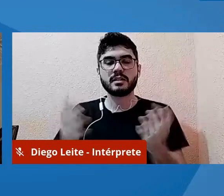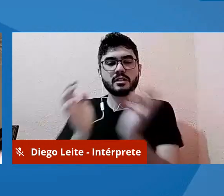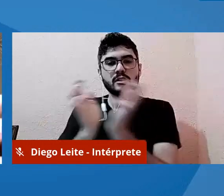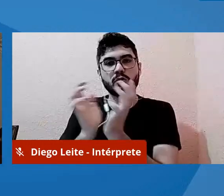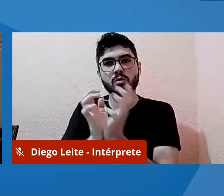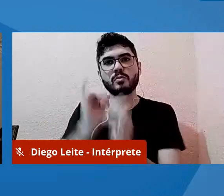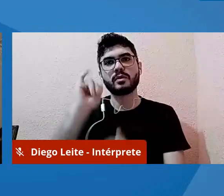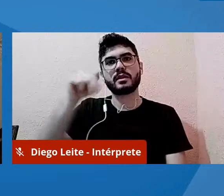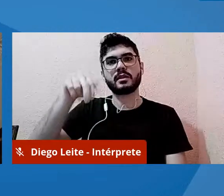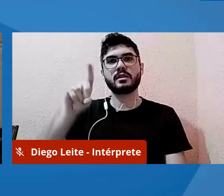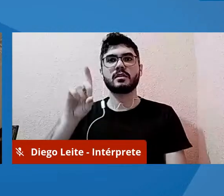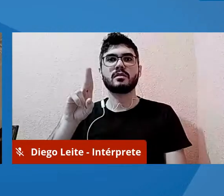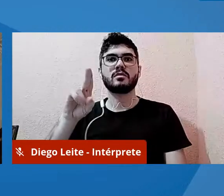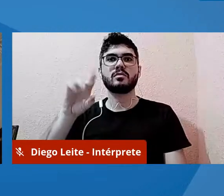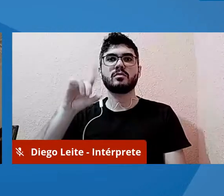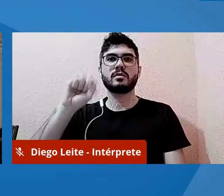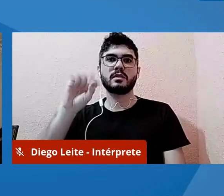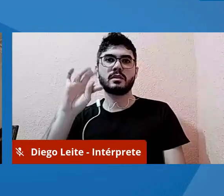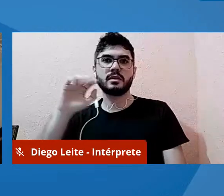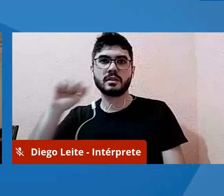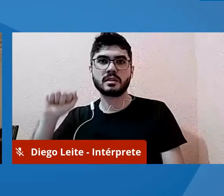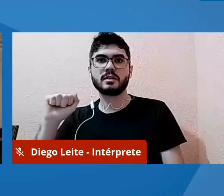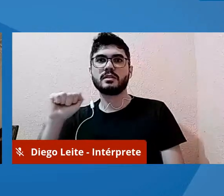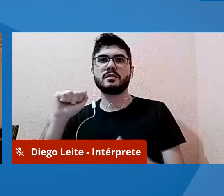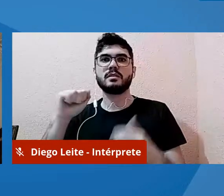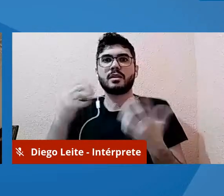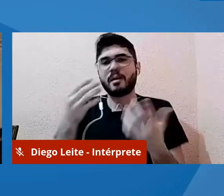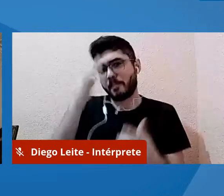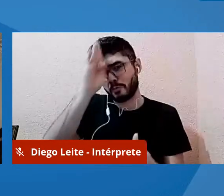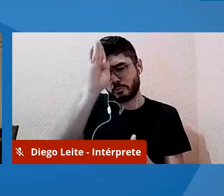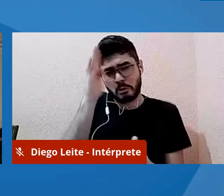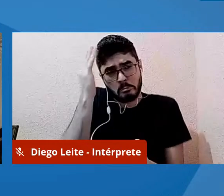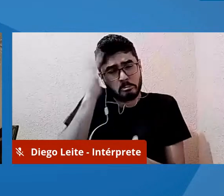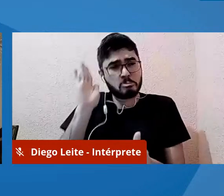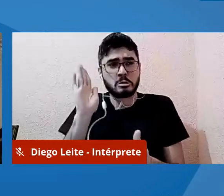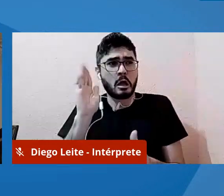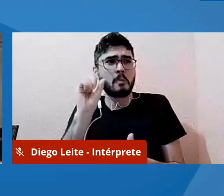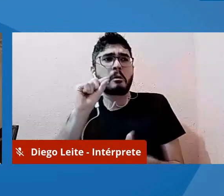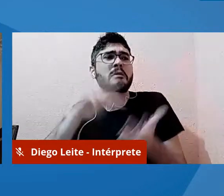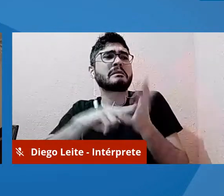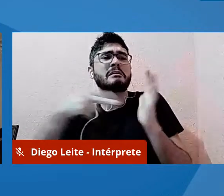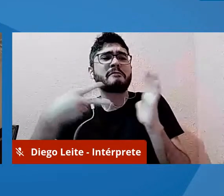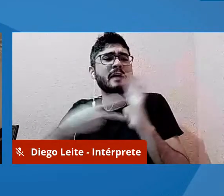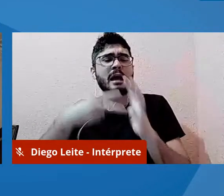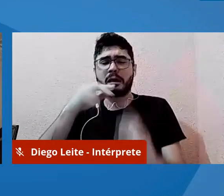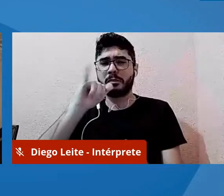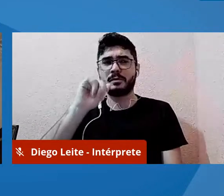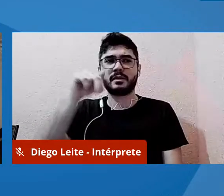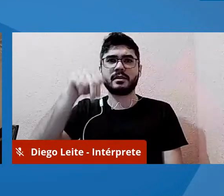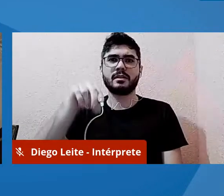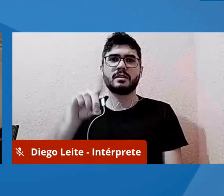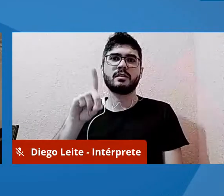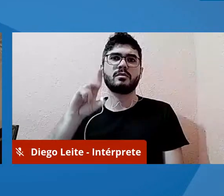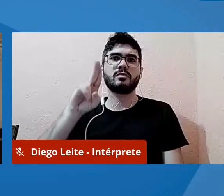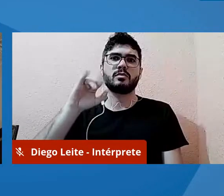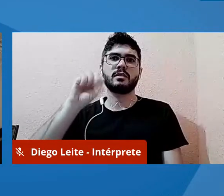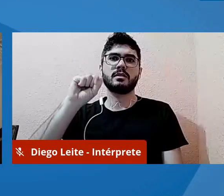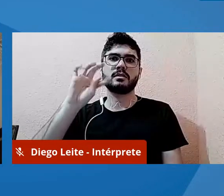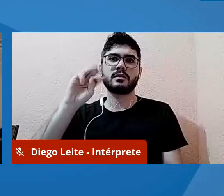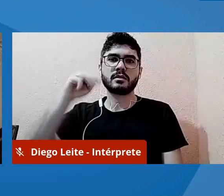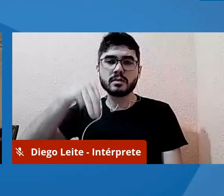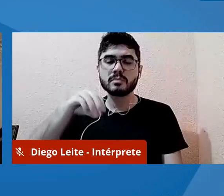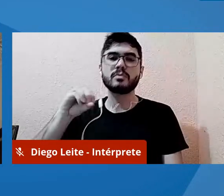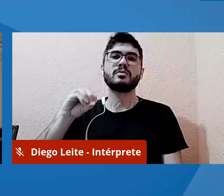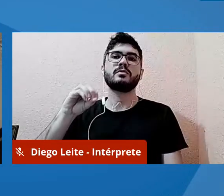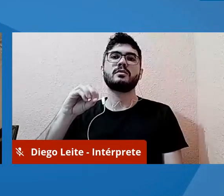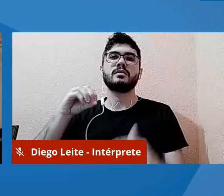com o Bolsonaro, que nem sabe o que é o hinduísmo. Bom, claro, os dois se apoiam no fundamentalismo religioso,